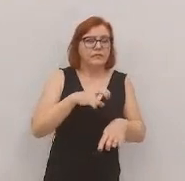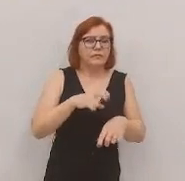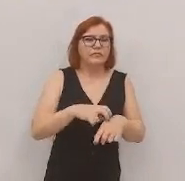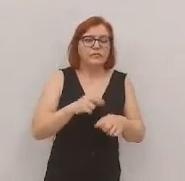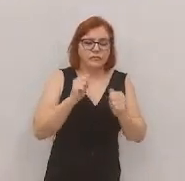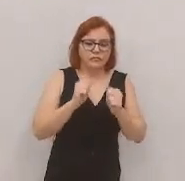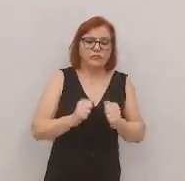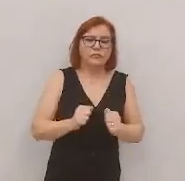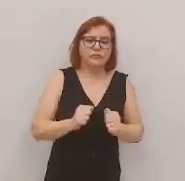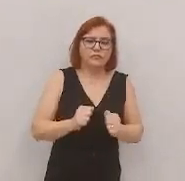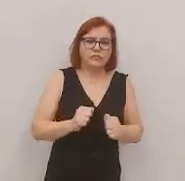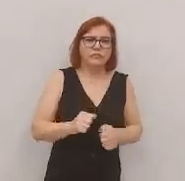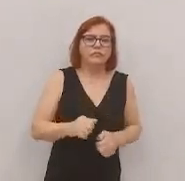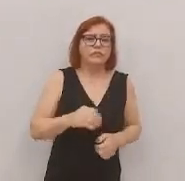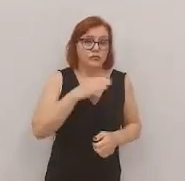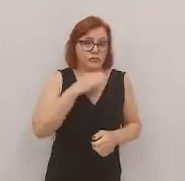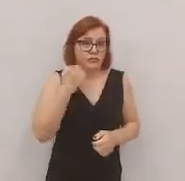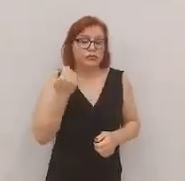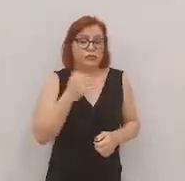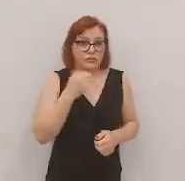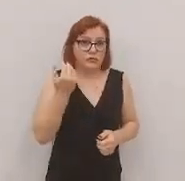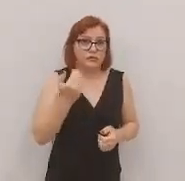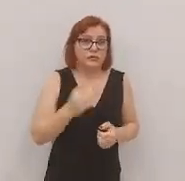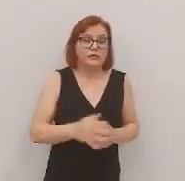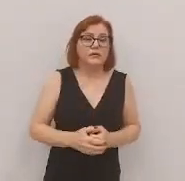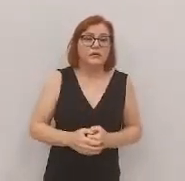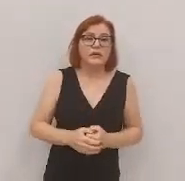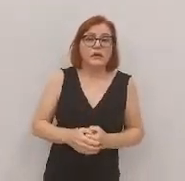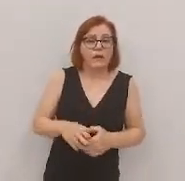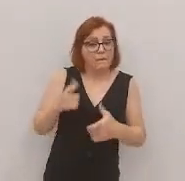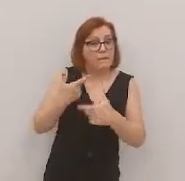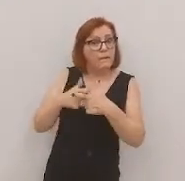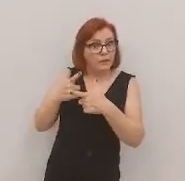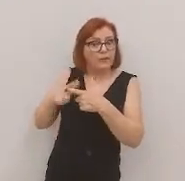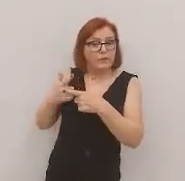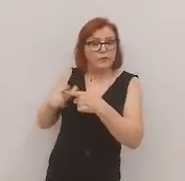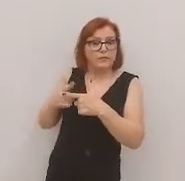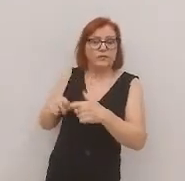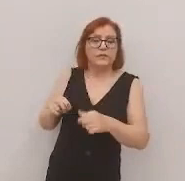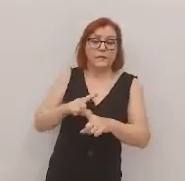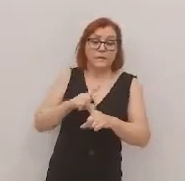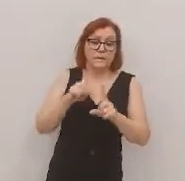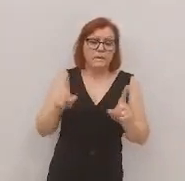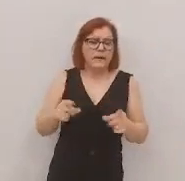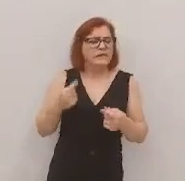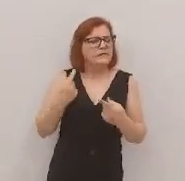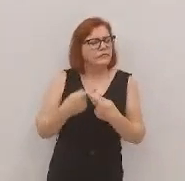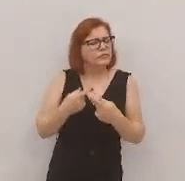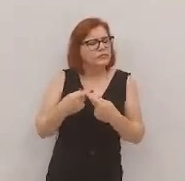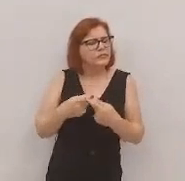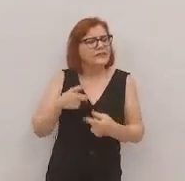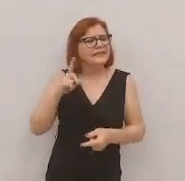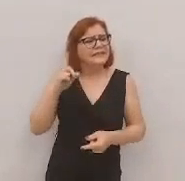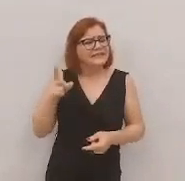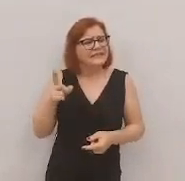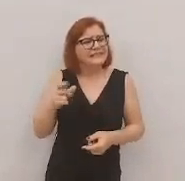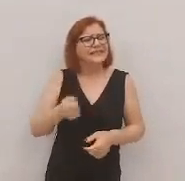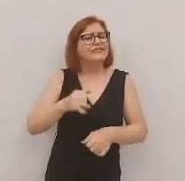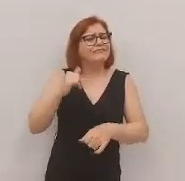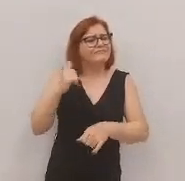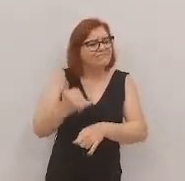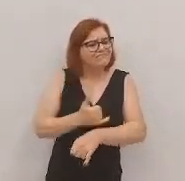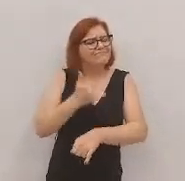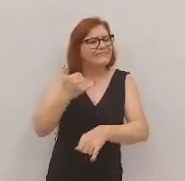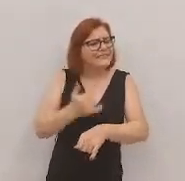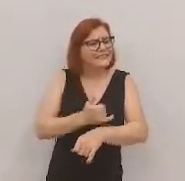elas picam, né? Oh, Senhor Jesus. Mas por que Deus insiste, né,